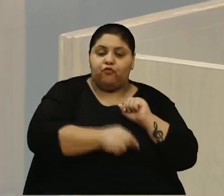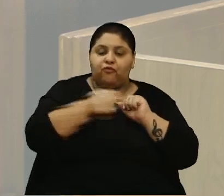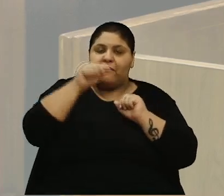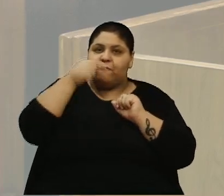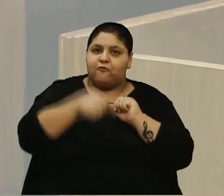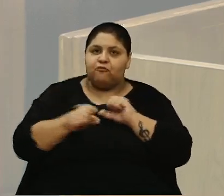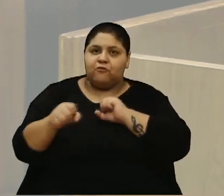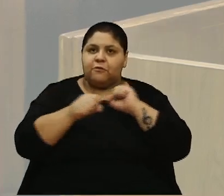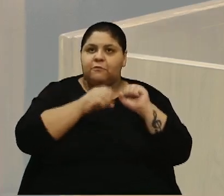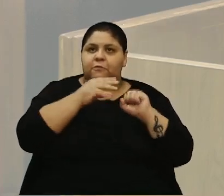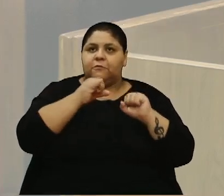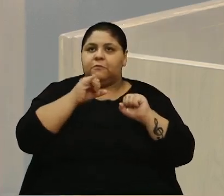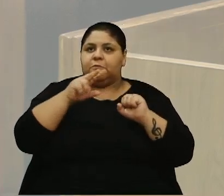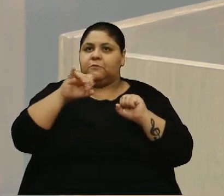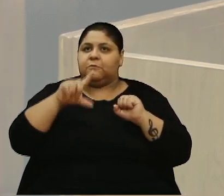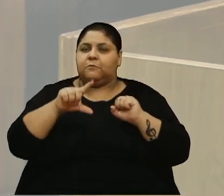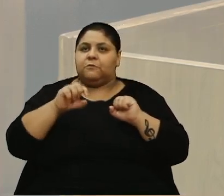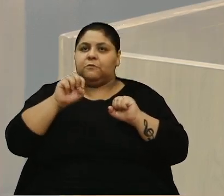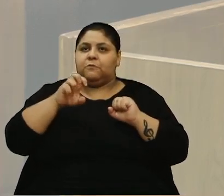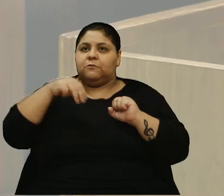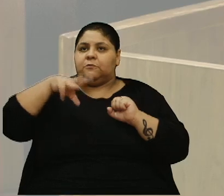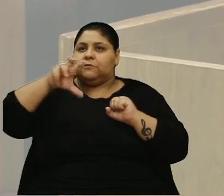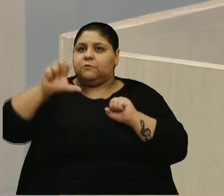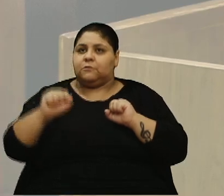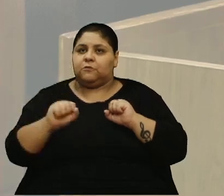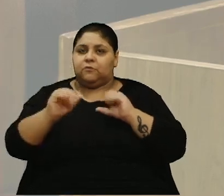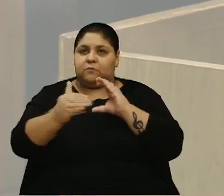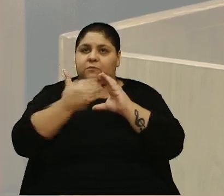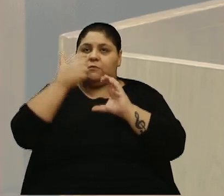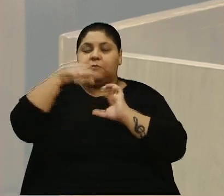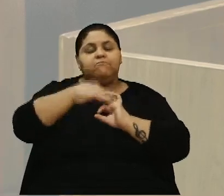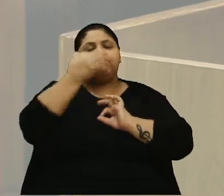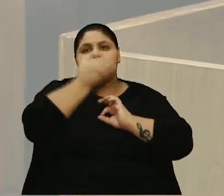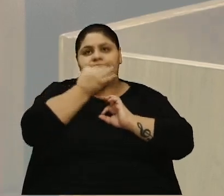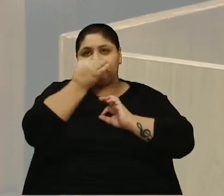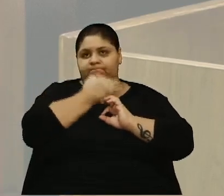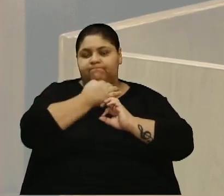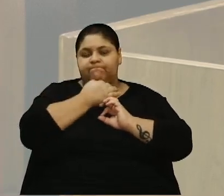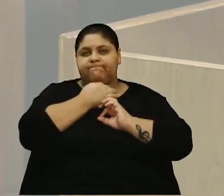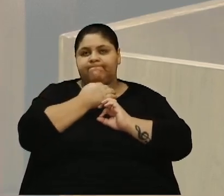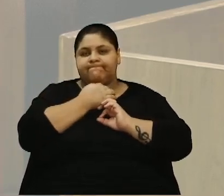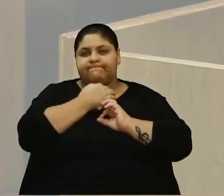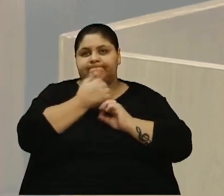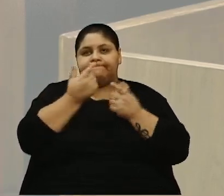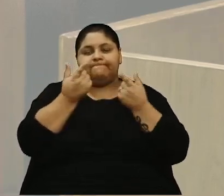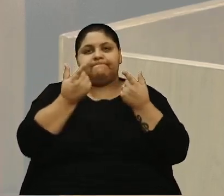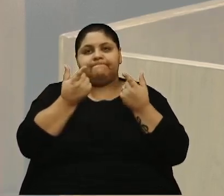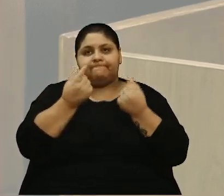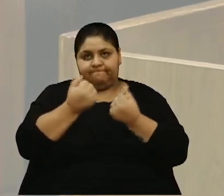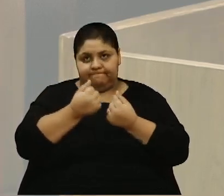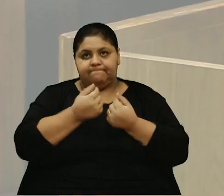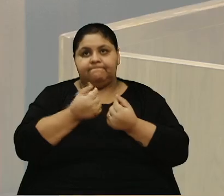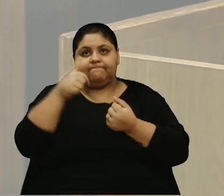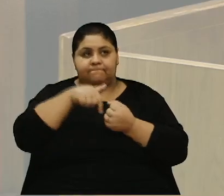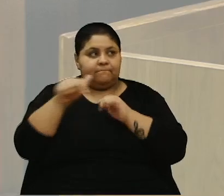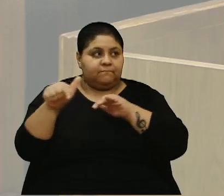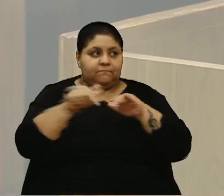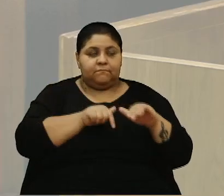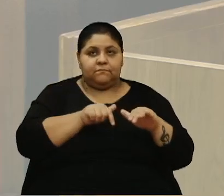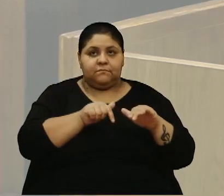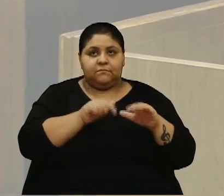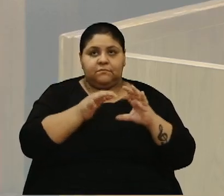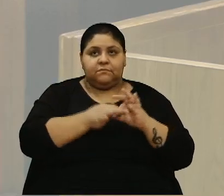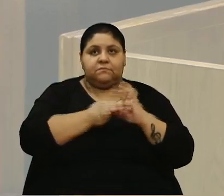Civil, 5 milhões e 300 mil reais para o nosso município, esse recurso que provavelmente ainda nessa semana vai estar à